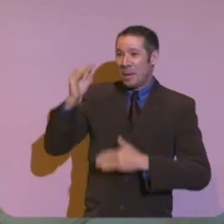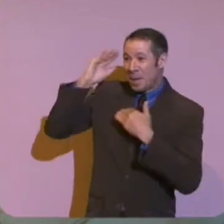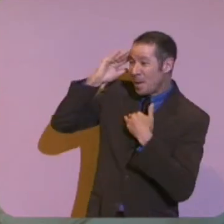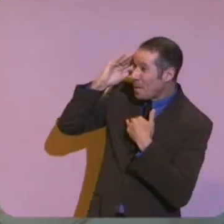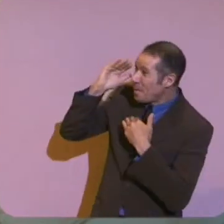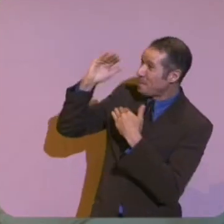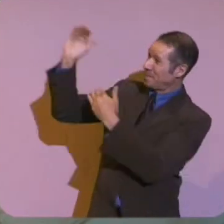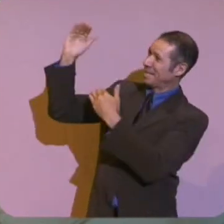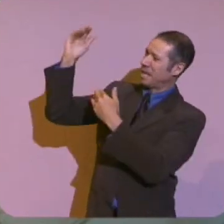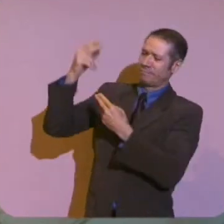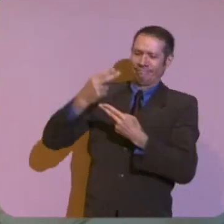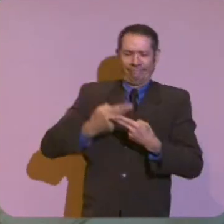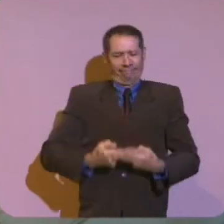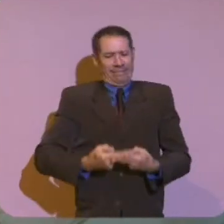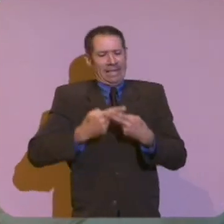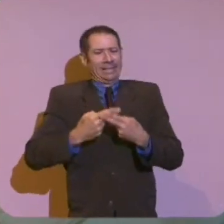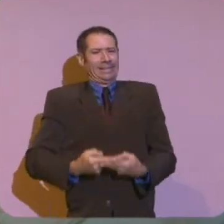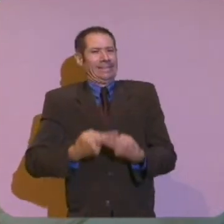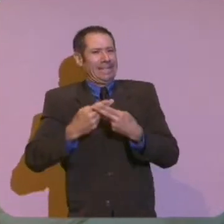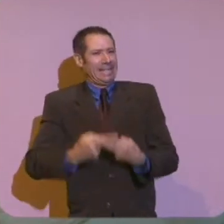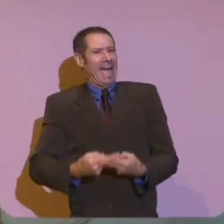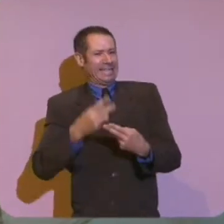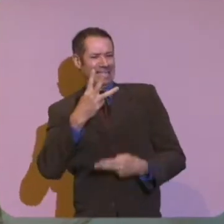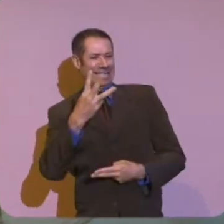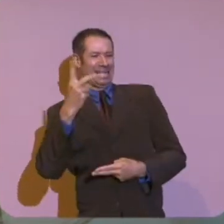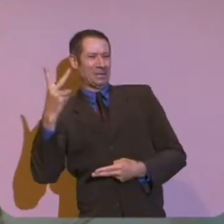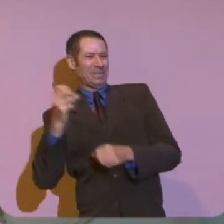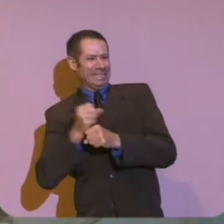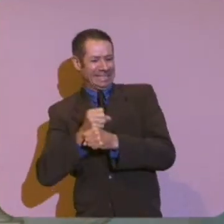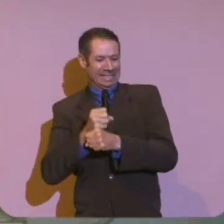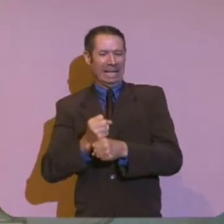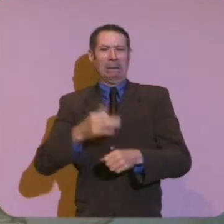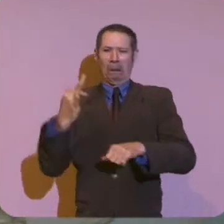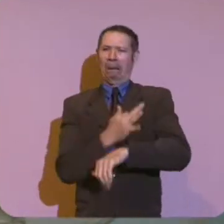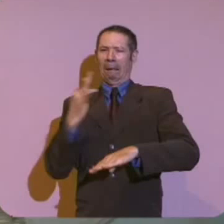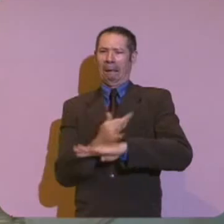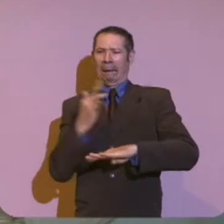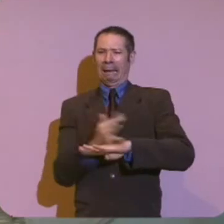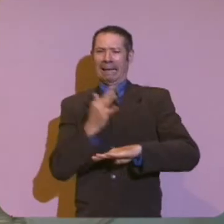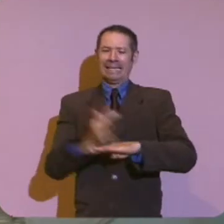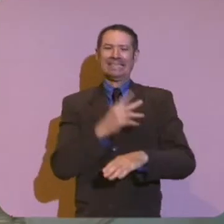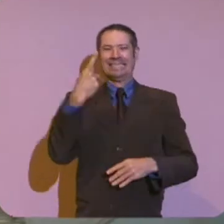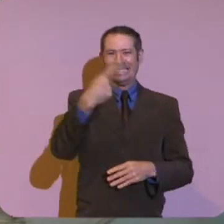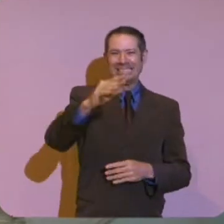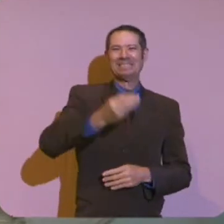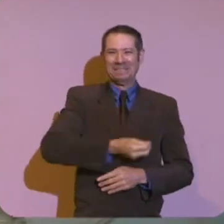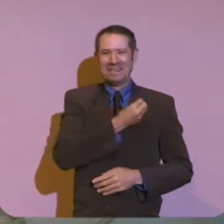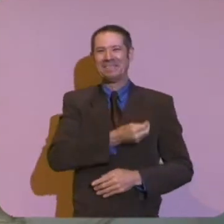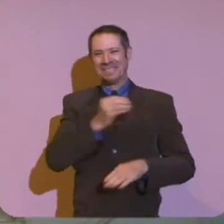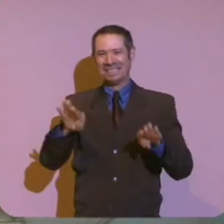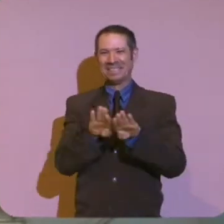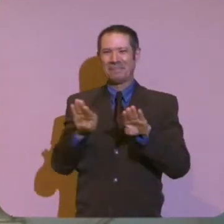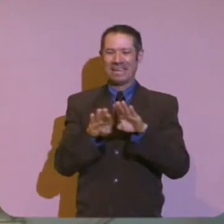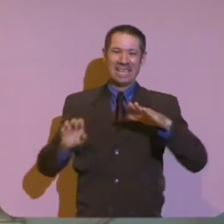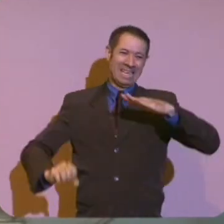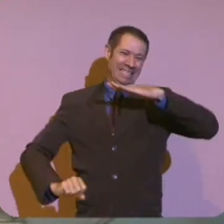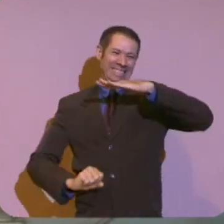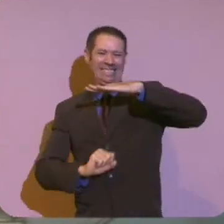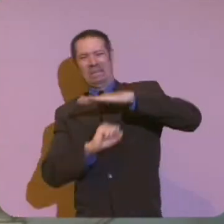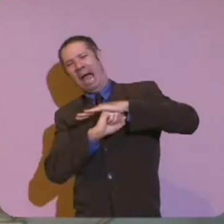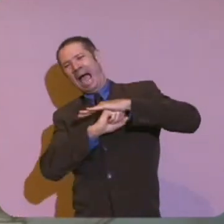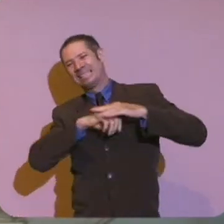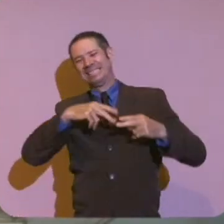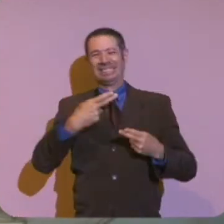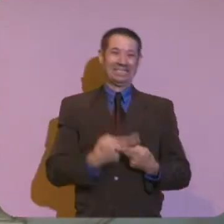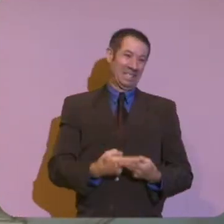terem paciência de me aguentar 32 anos aqui, né? Então louvado seja Deus pela sua vida também, cheia de paciência.